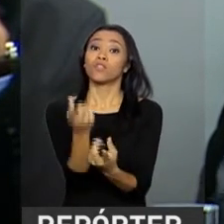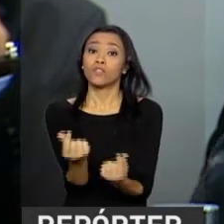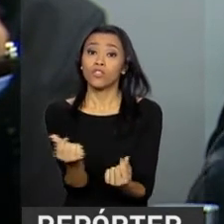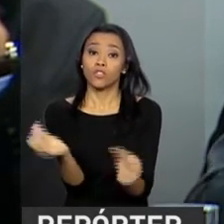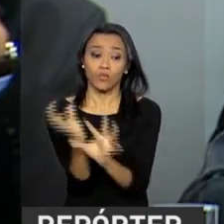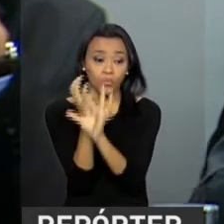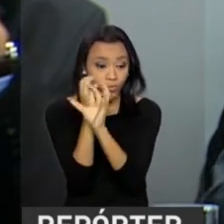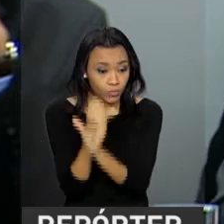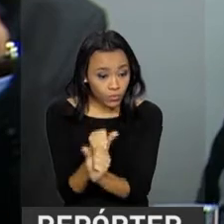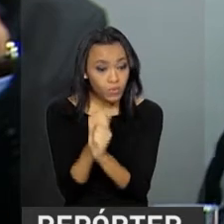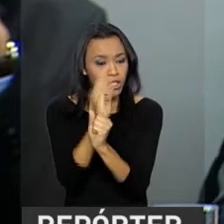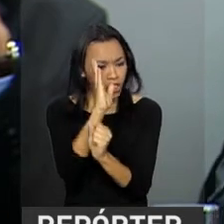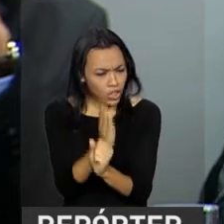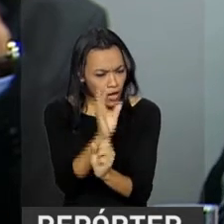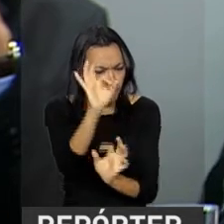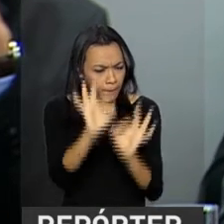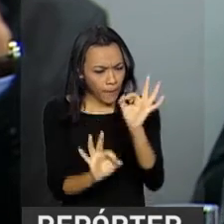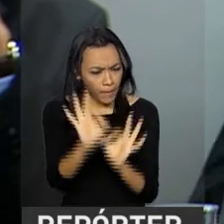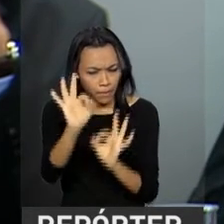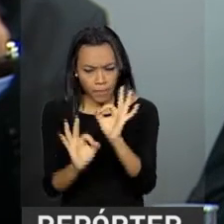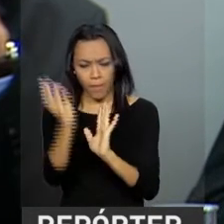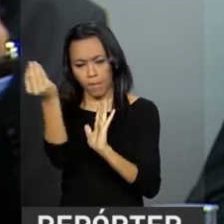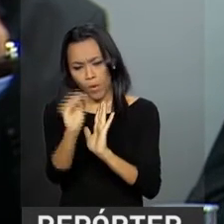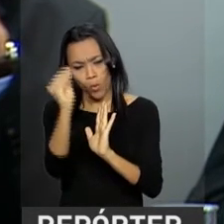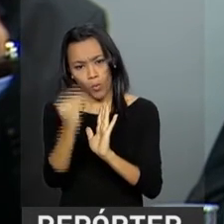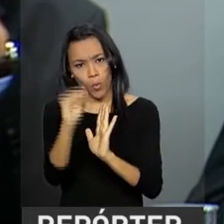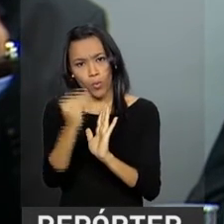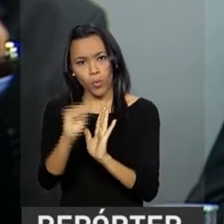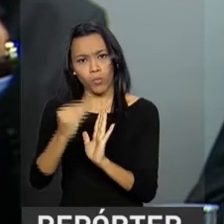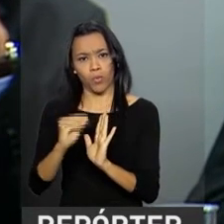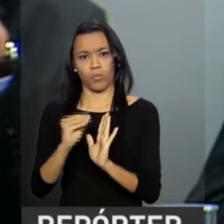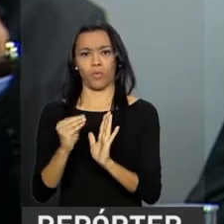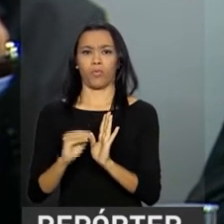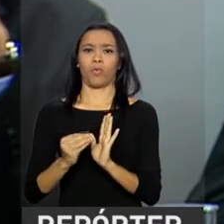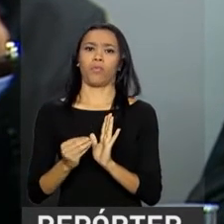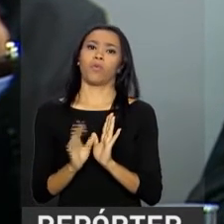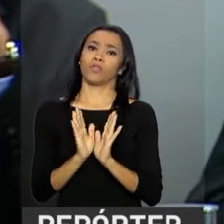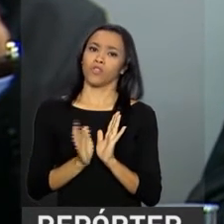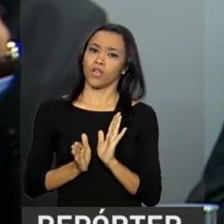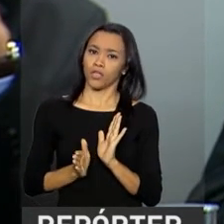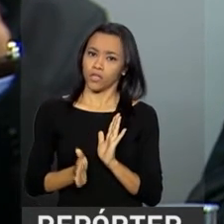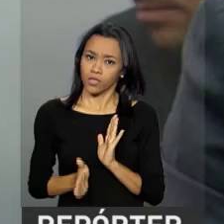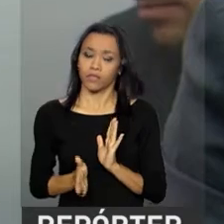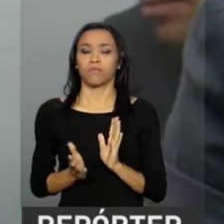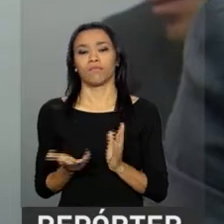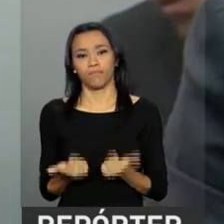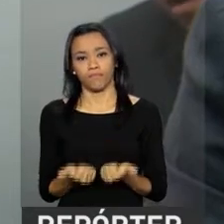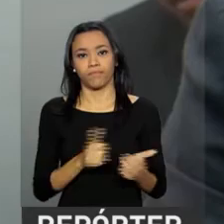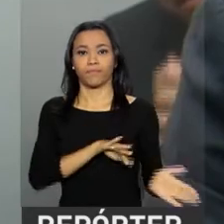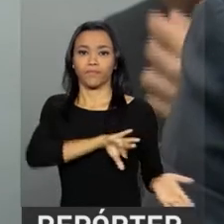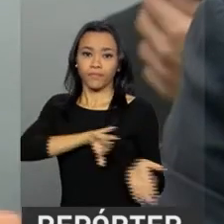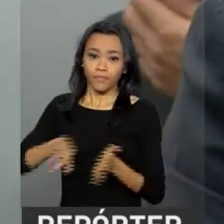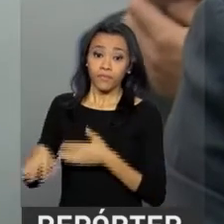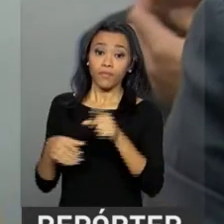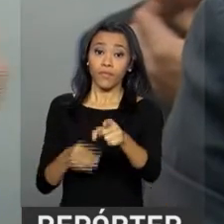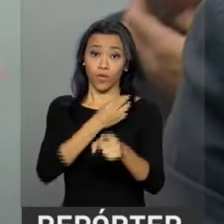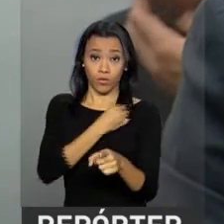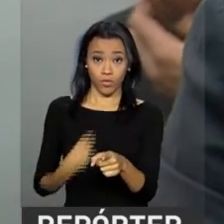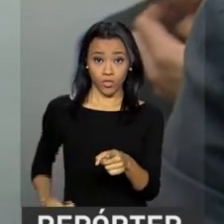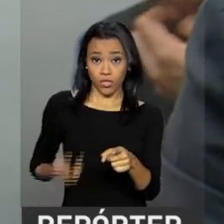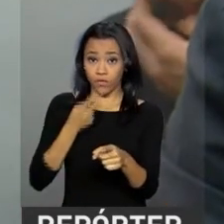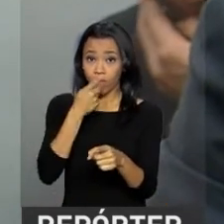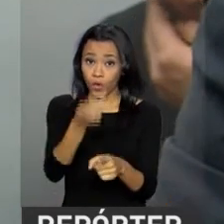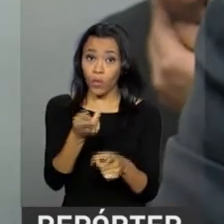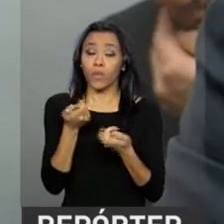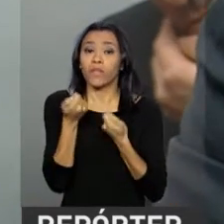que estiver efetivamente em implementação e em execução. O ministro também defendeu a